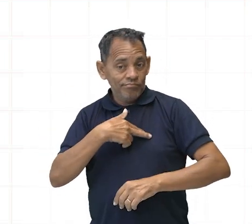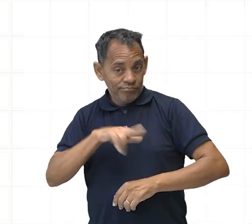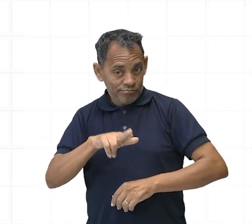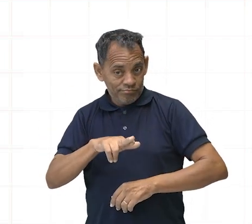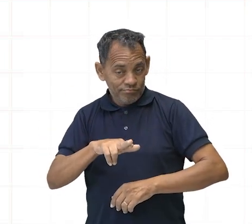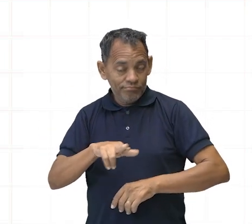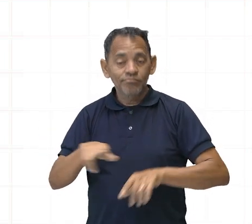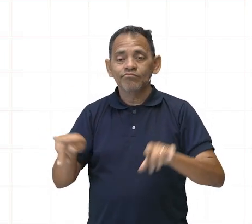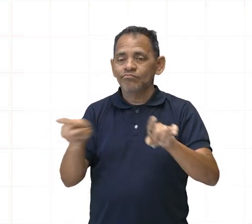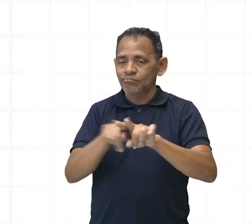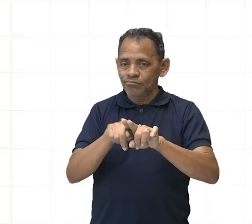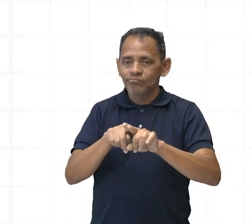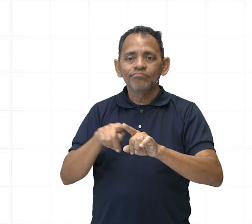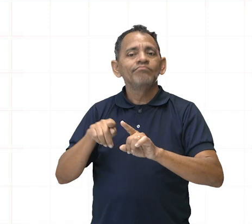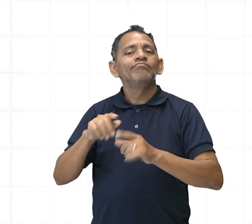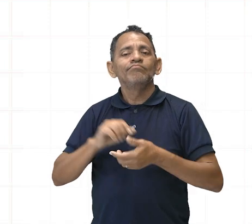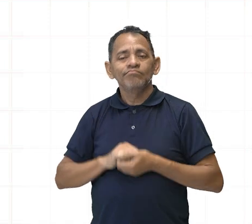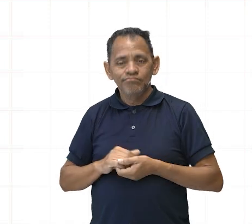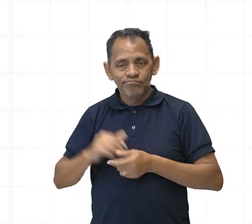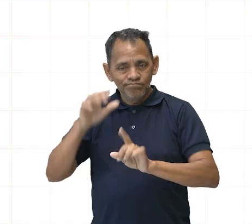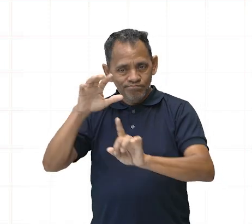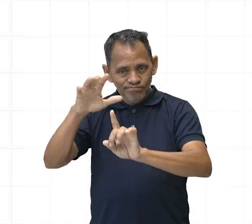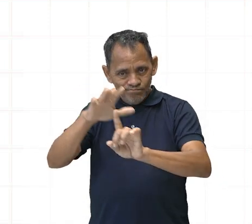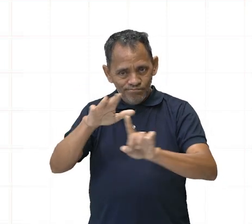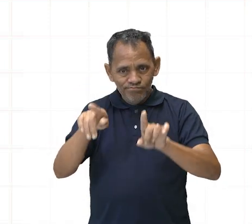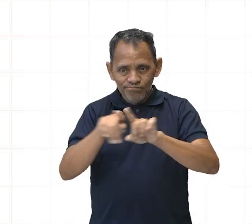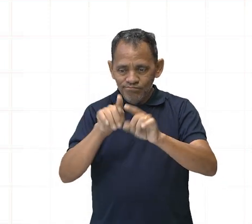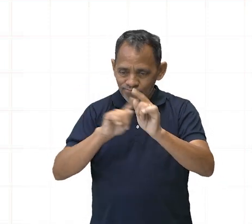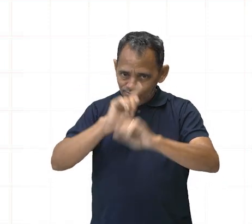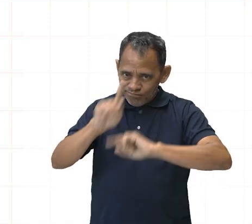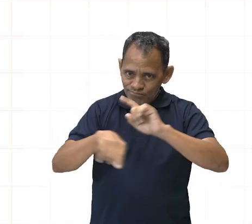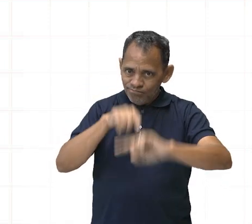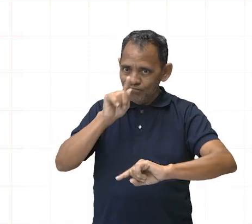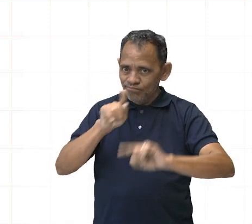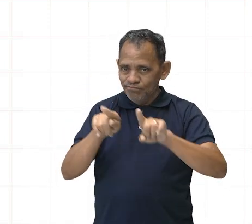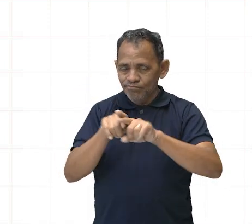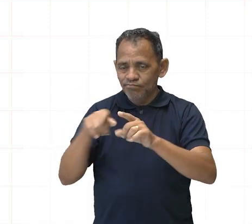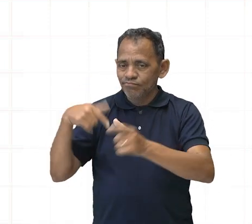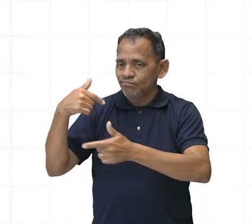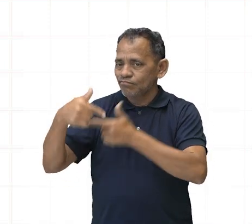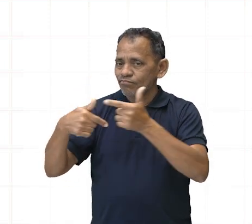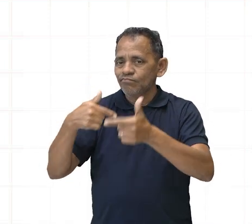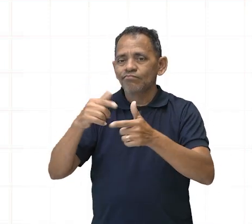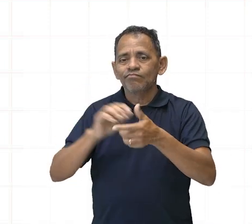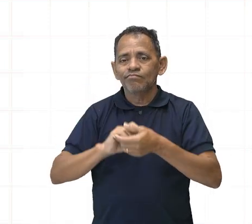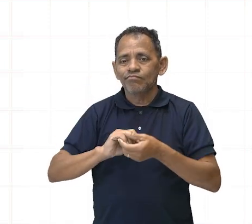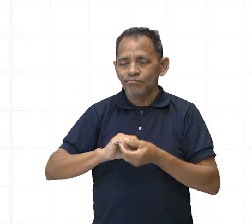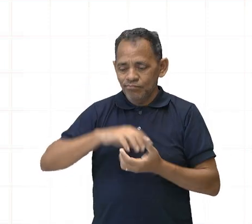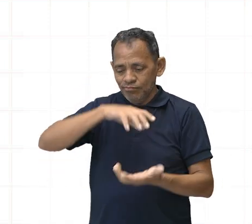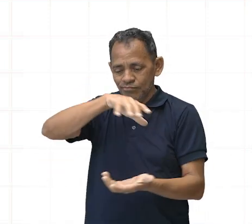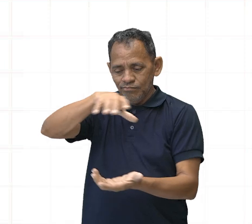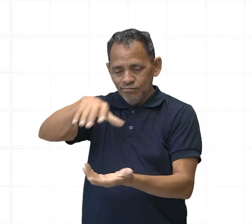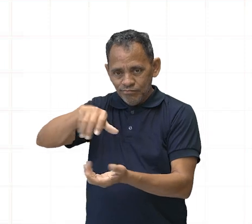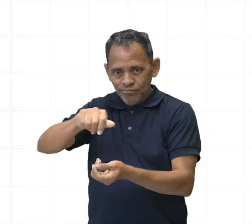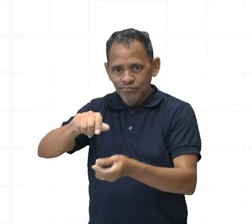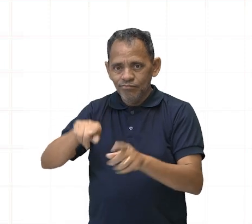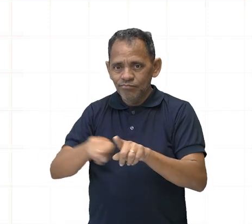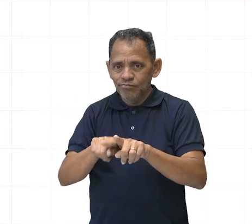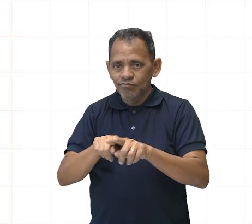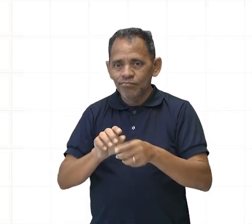gente, também acaba interferindo nessa evolução do trabalho aí ao redor do planeta.